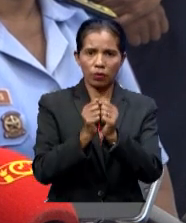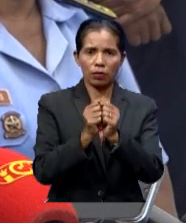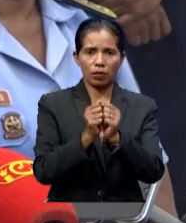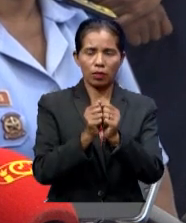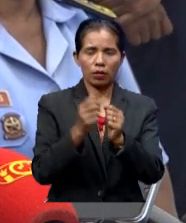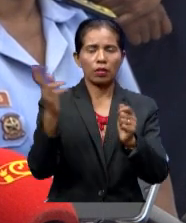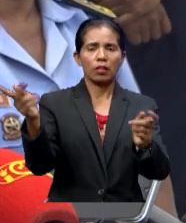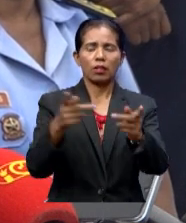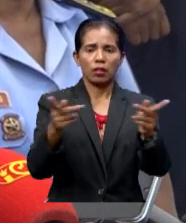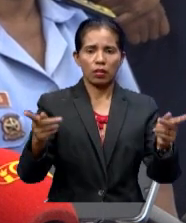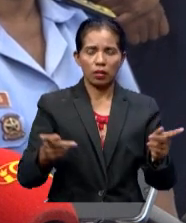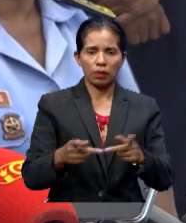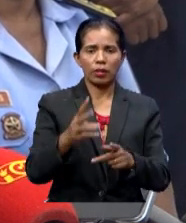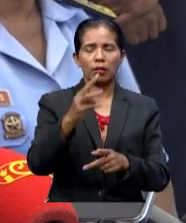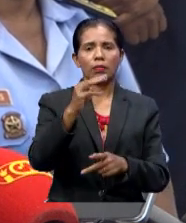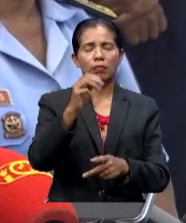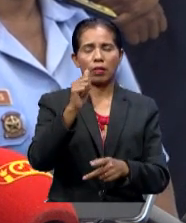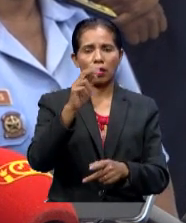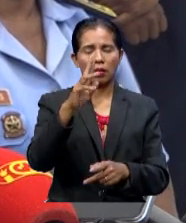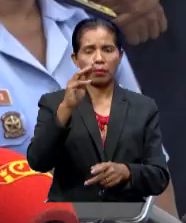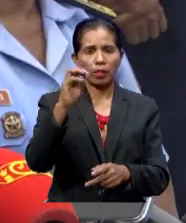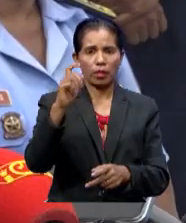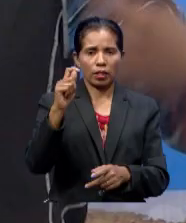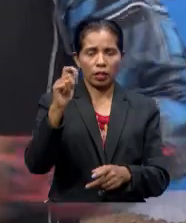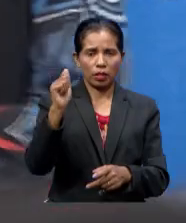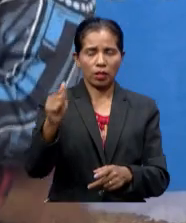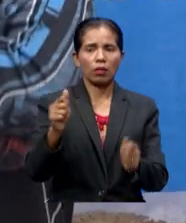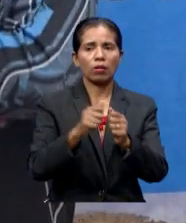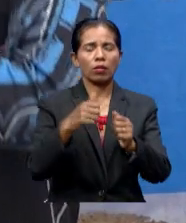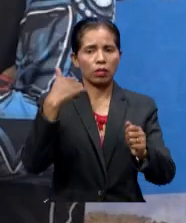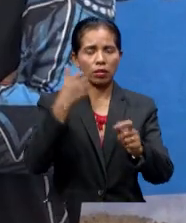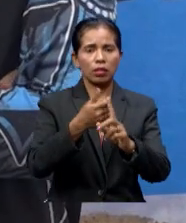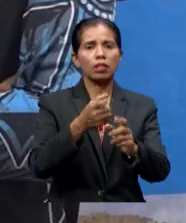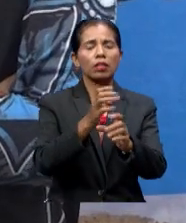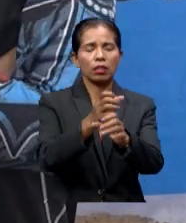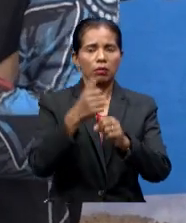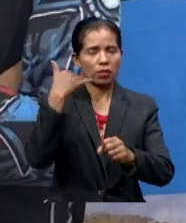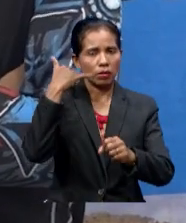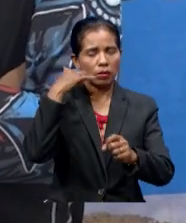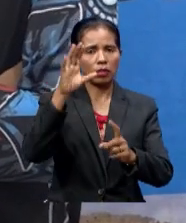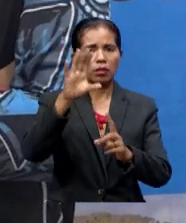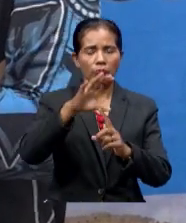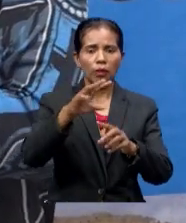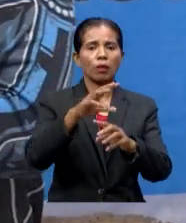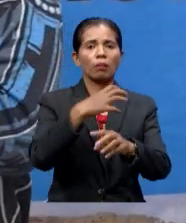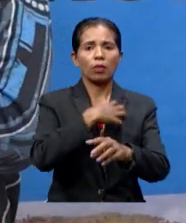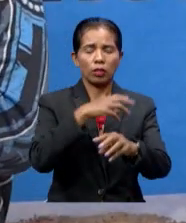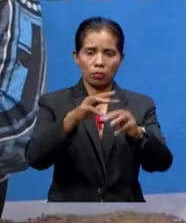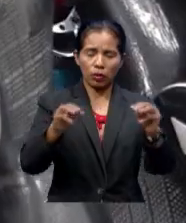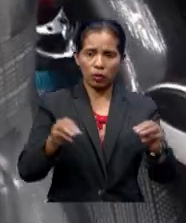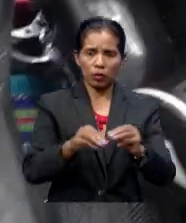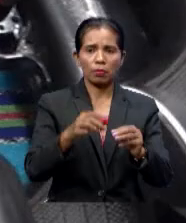iha area Maometa laran ho equipa simu contato hosi comandante municipio